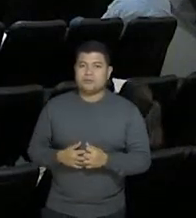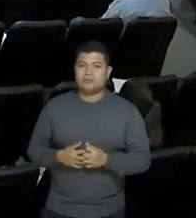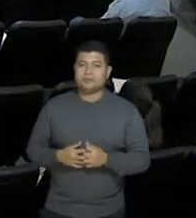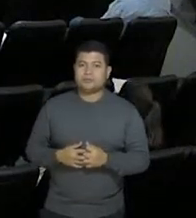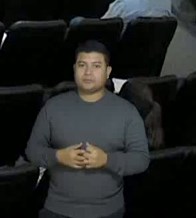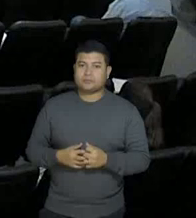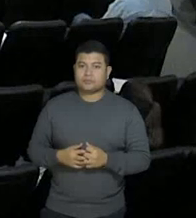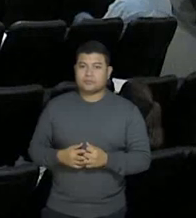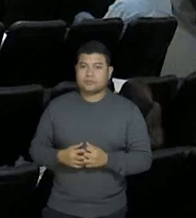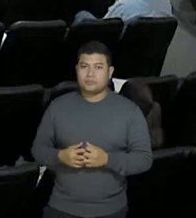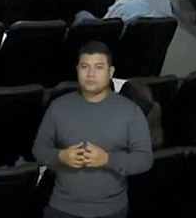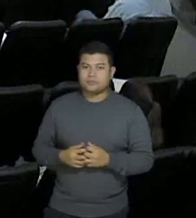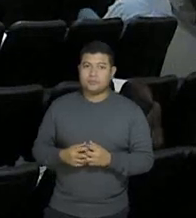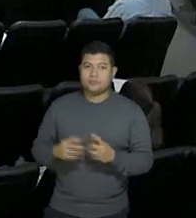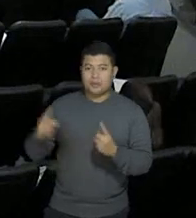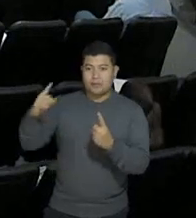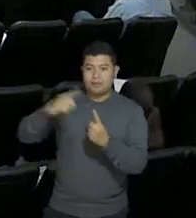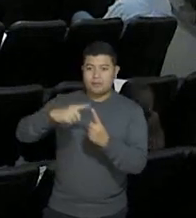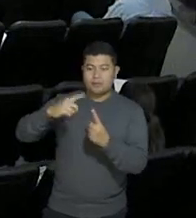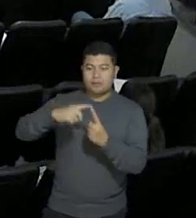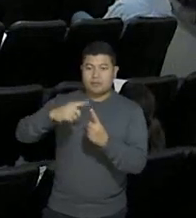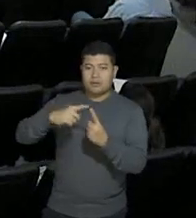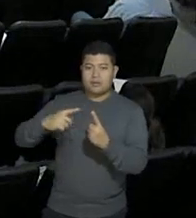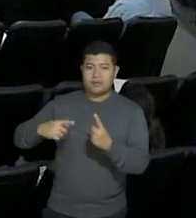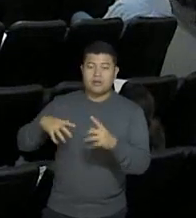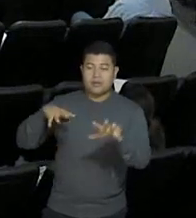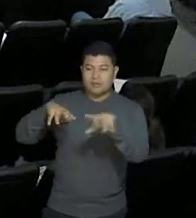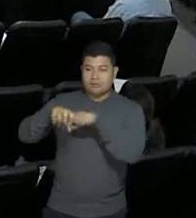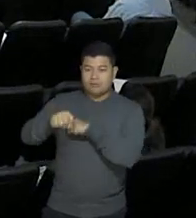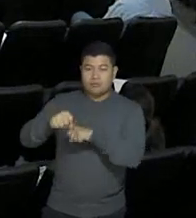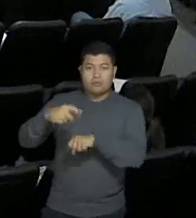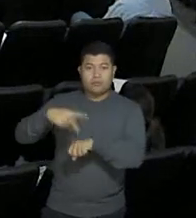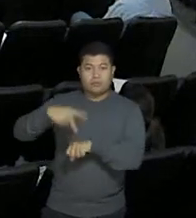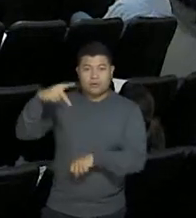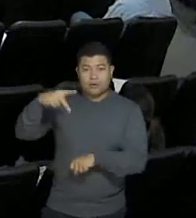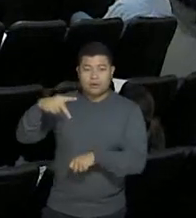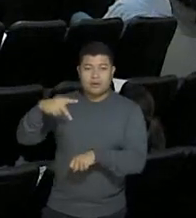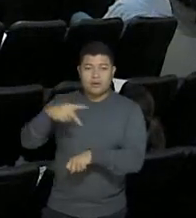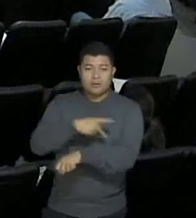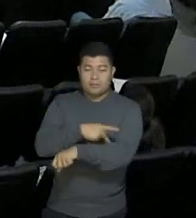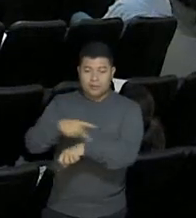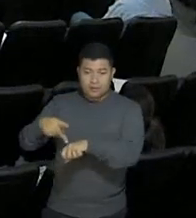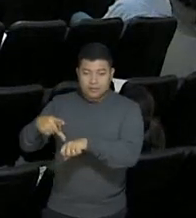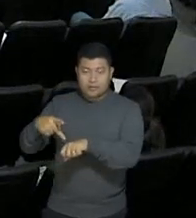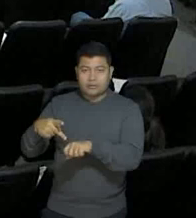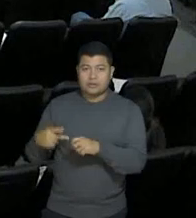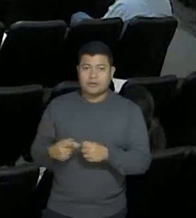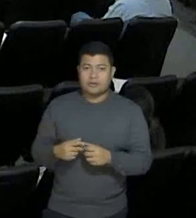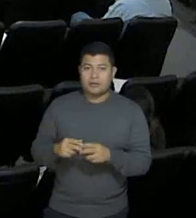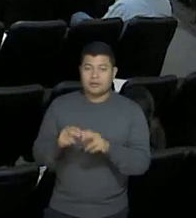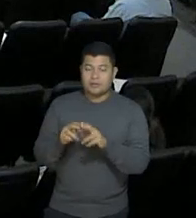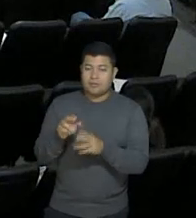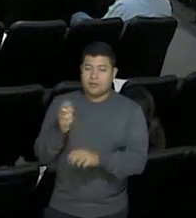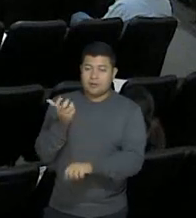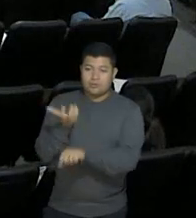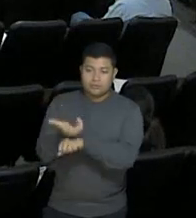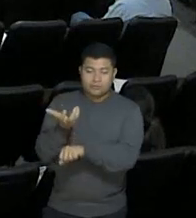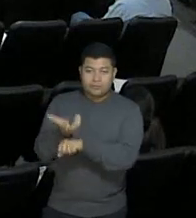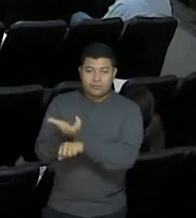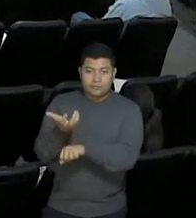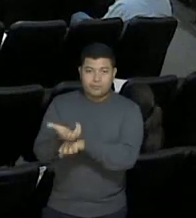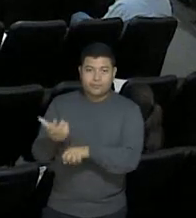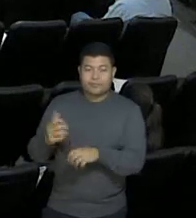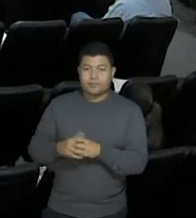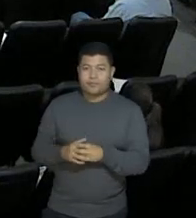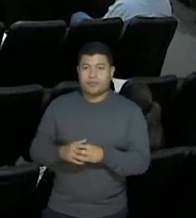Cristiane Ramos Coutinho é graduada em Pedagogia pela Universidade do Estado de Santa Catarina, UDESC,